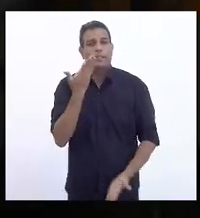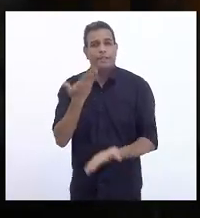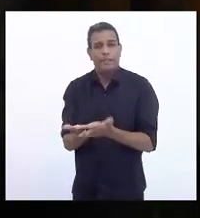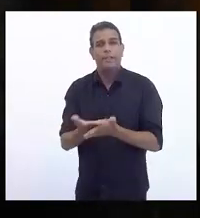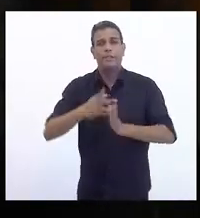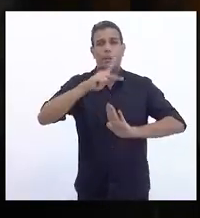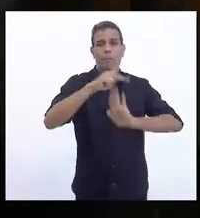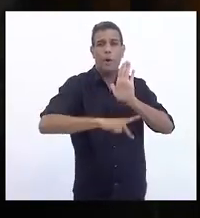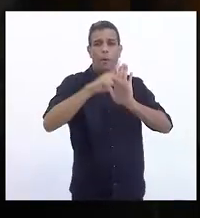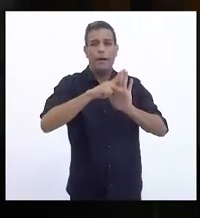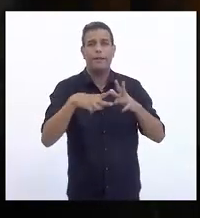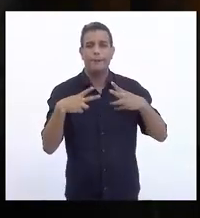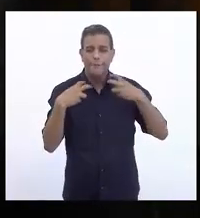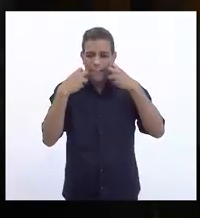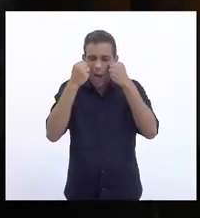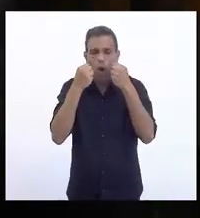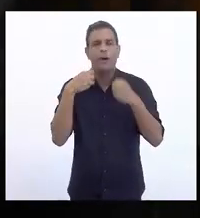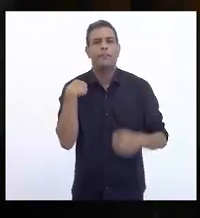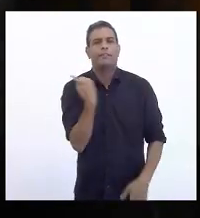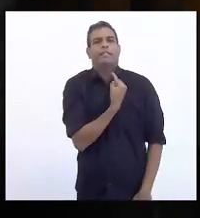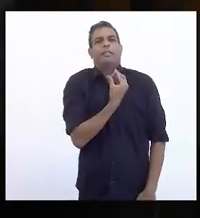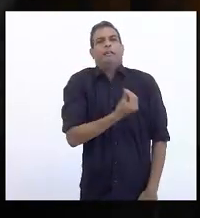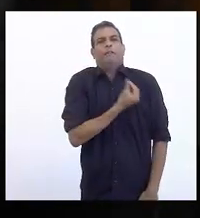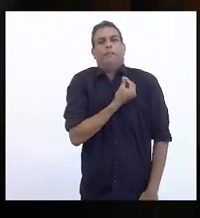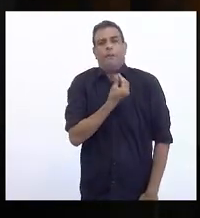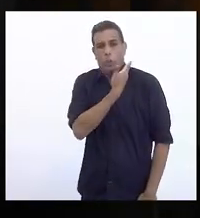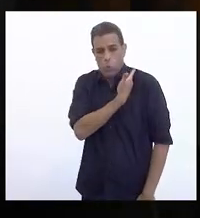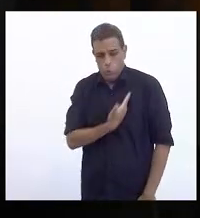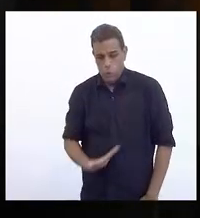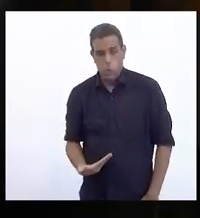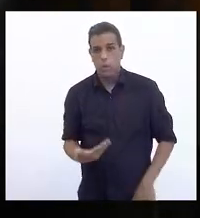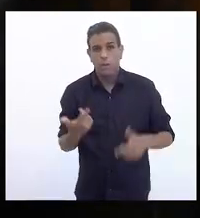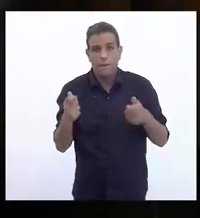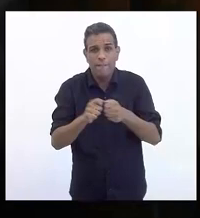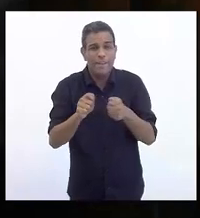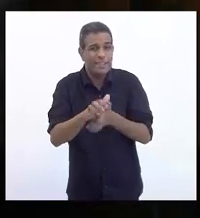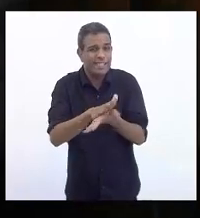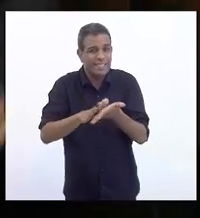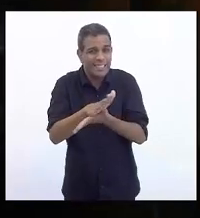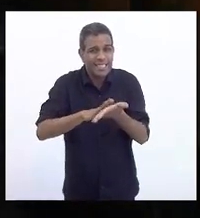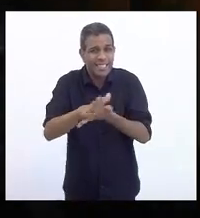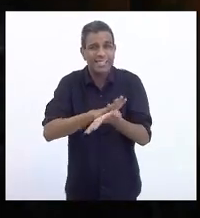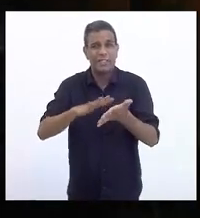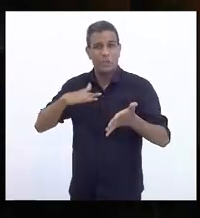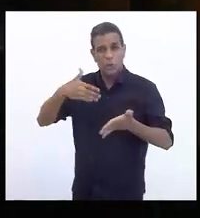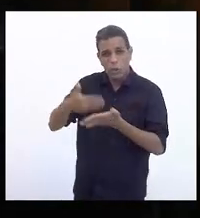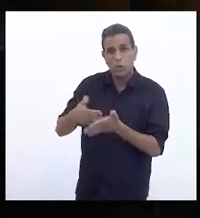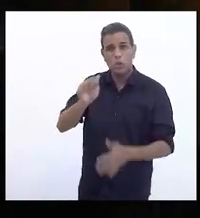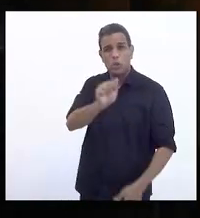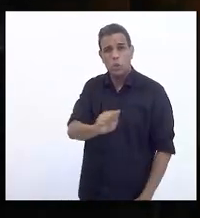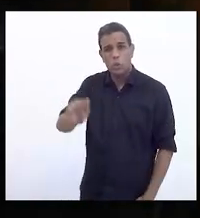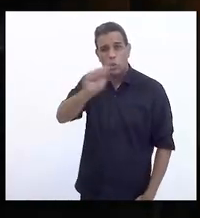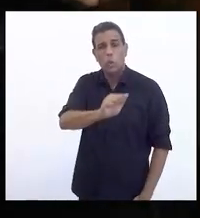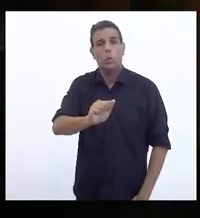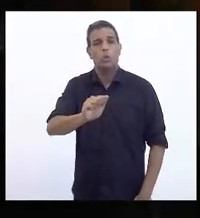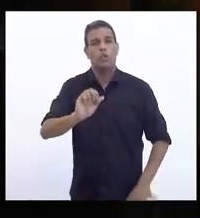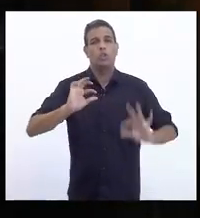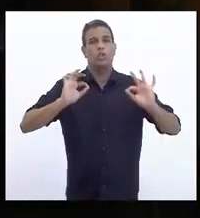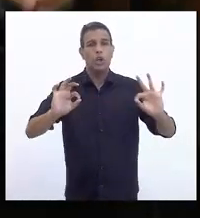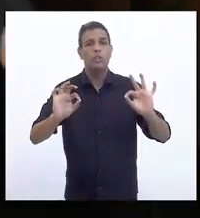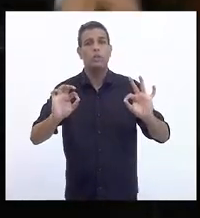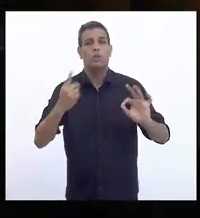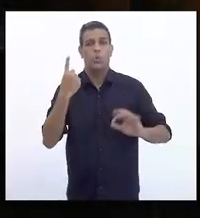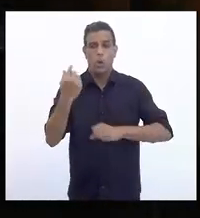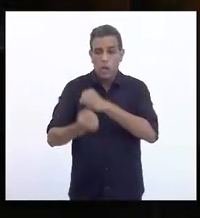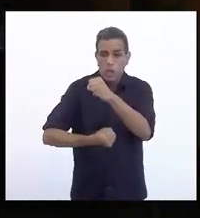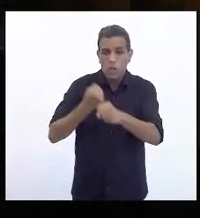Esse projeto é uma vergonha. É uma vergonha porque o governador, que não fez nada desde agosto do ano passado que governa o Estado, há mais de um